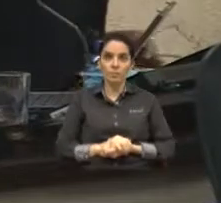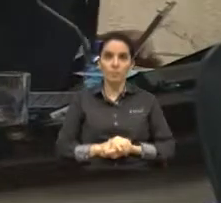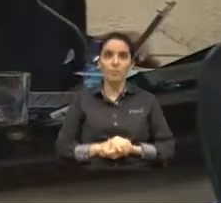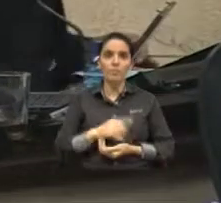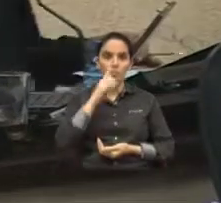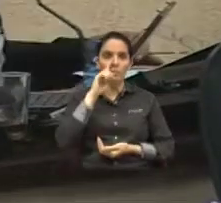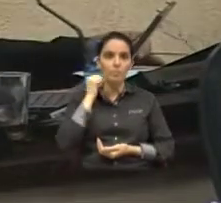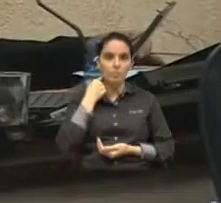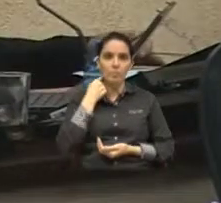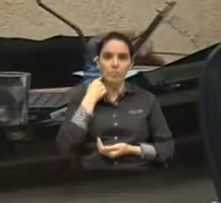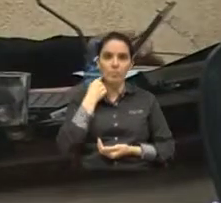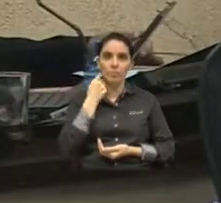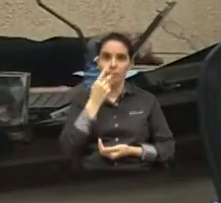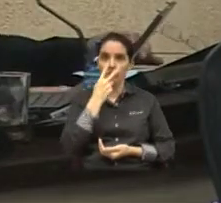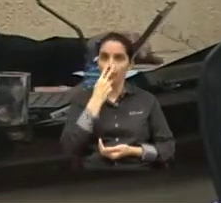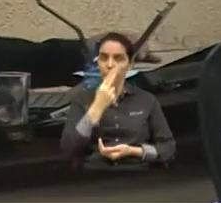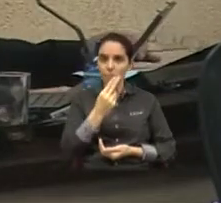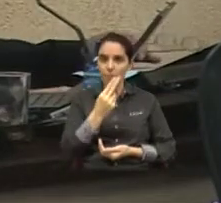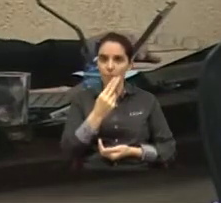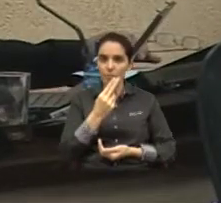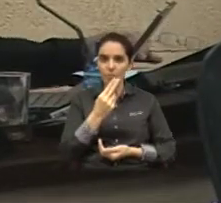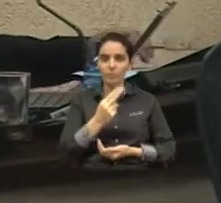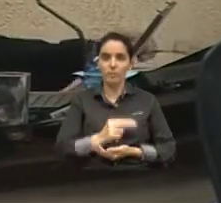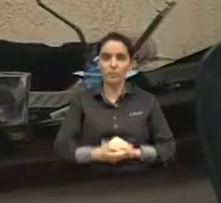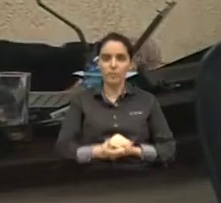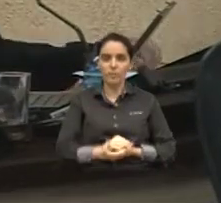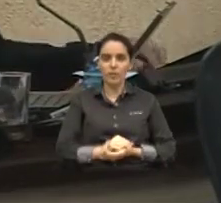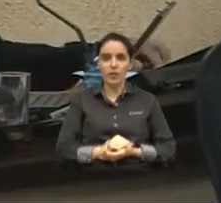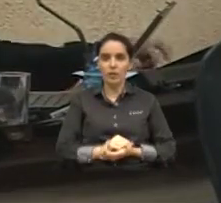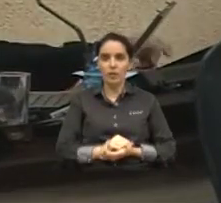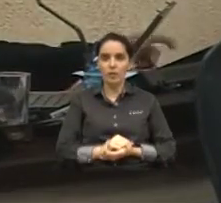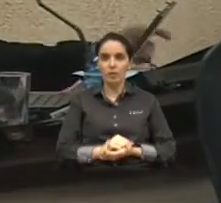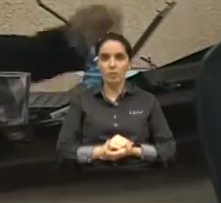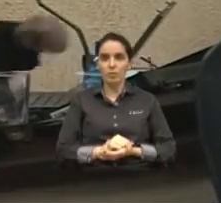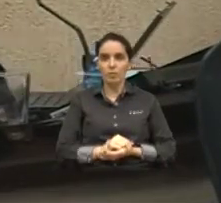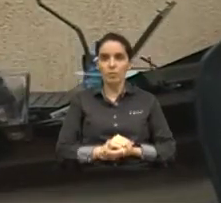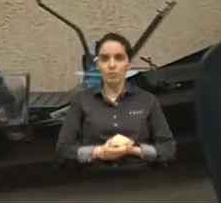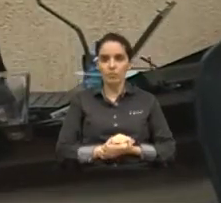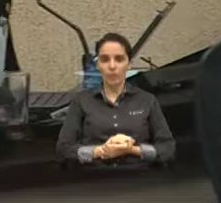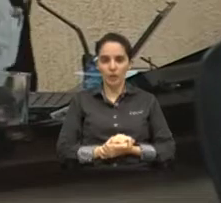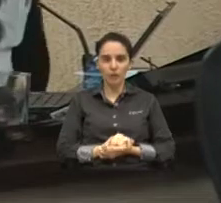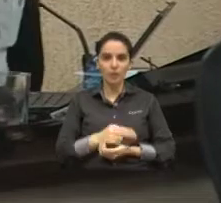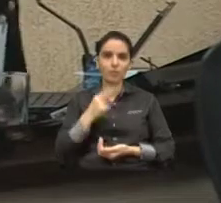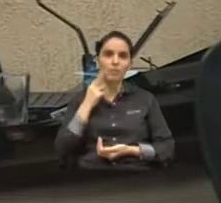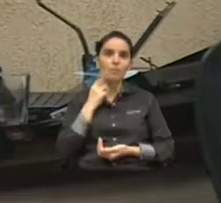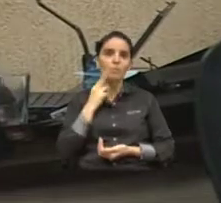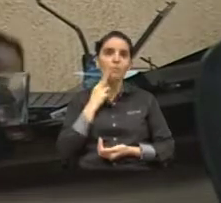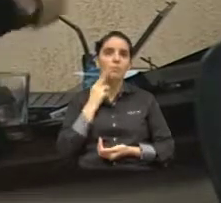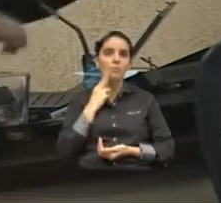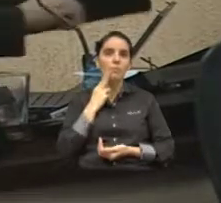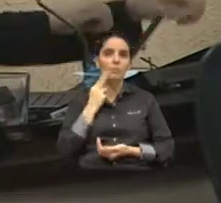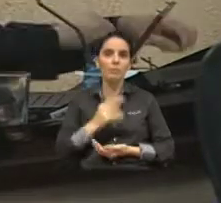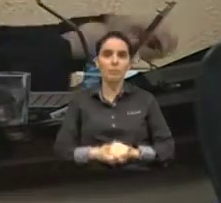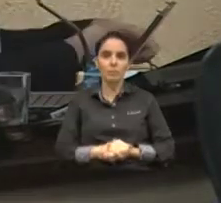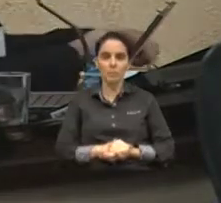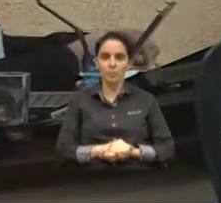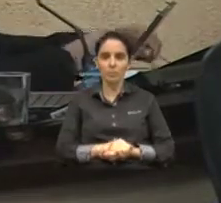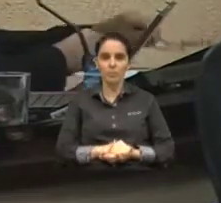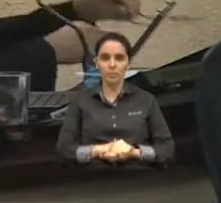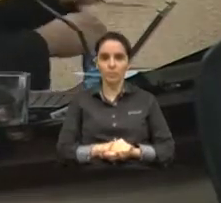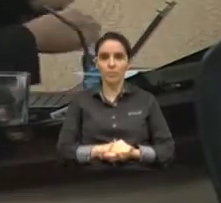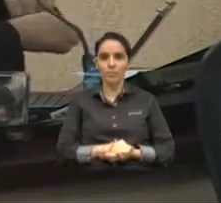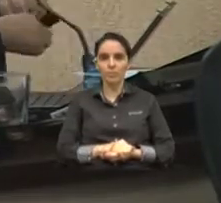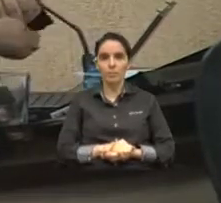que parece uma luta inócua. Vejam só o cigarro. O cigarro vem com cada foto